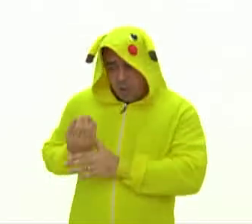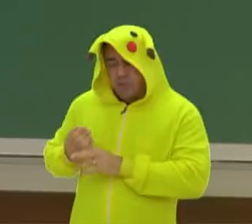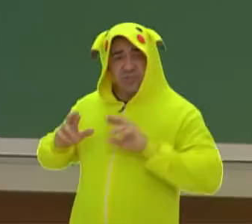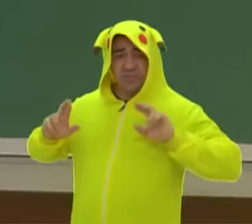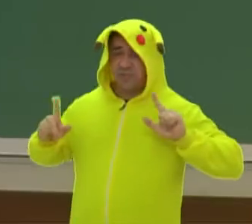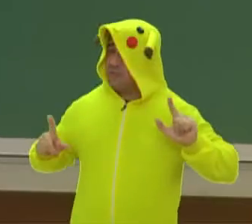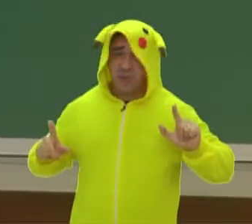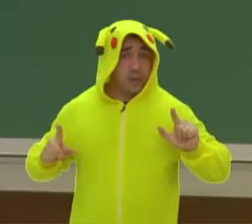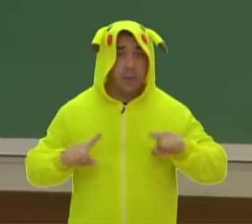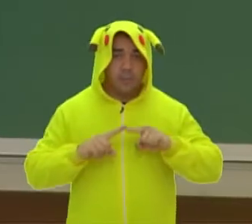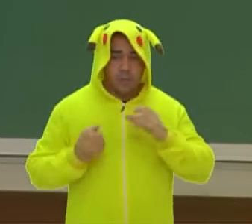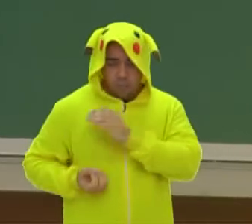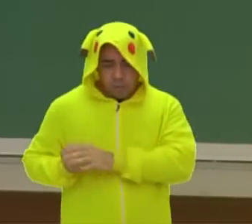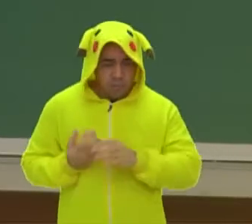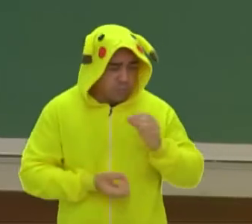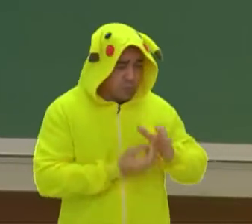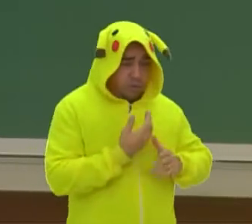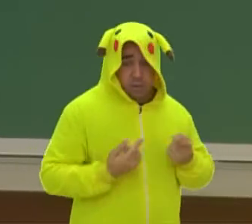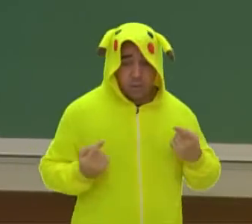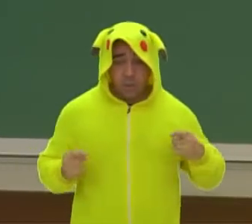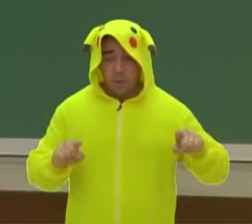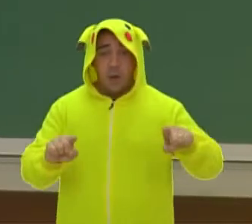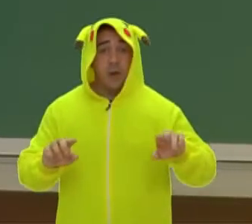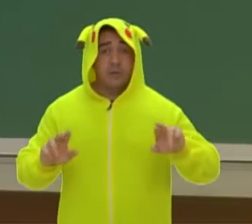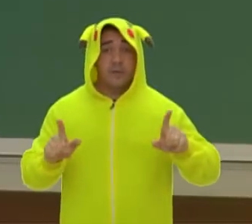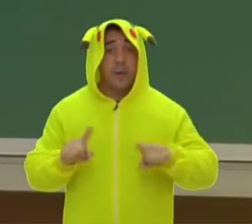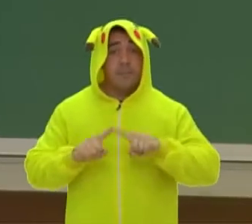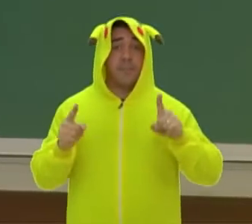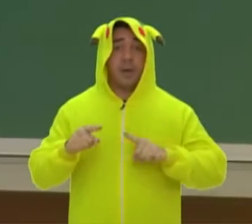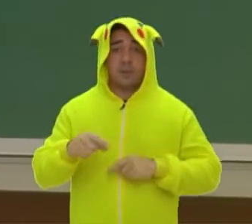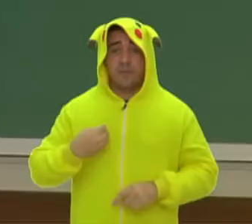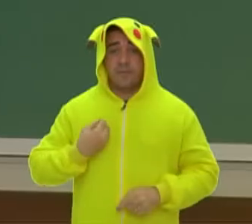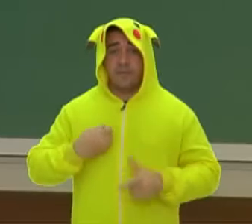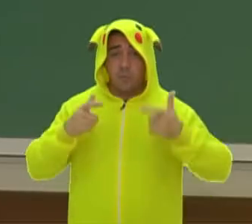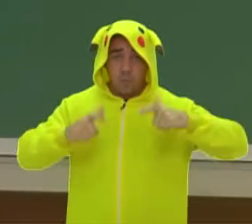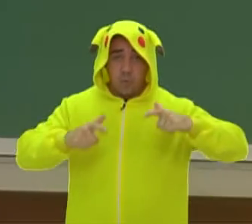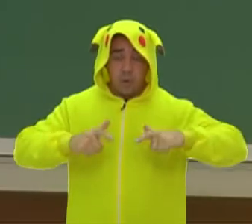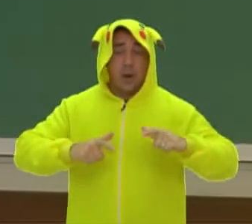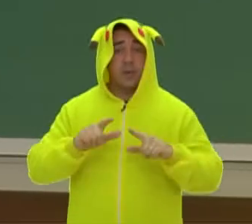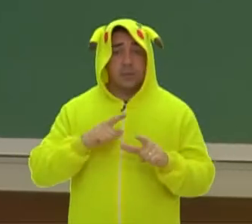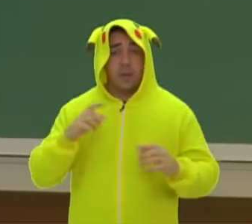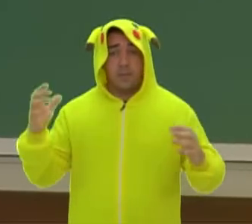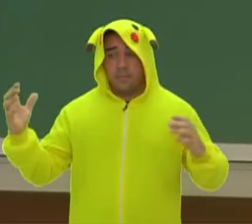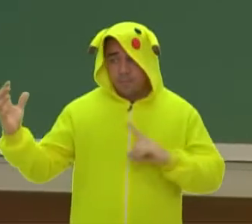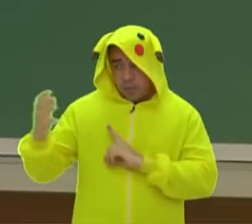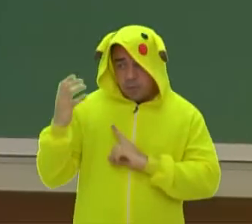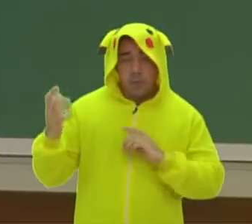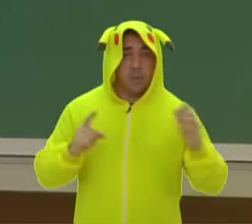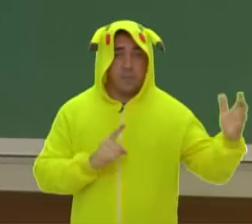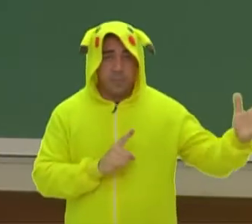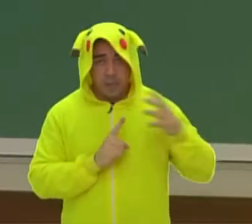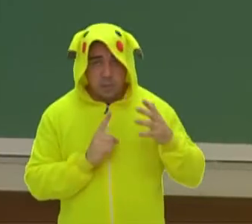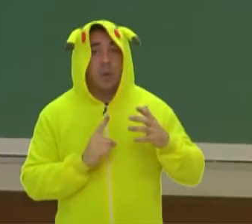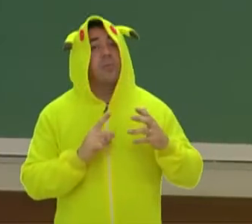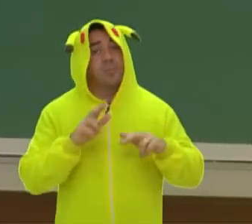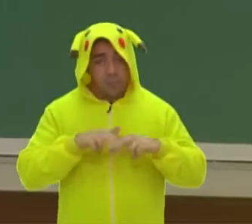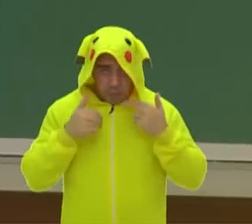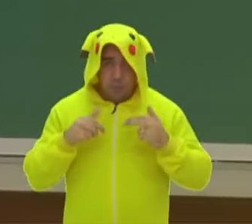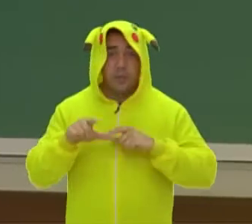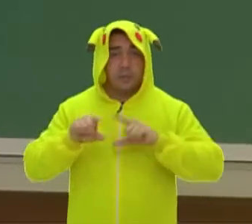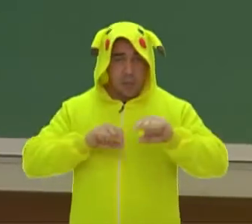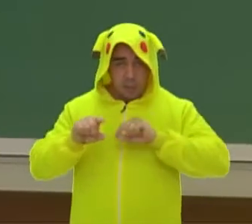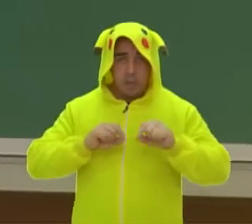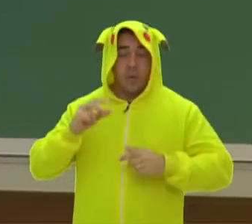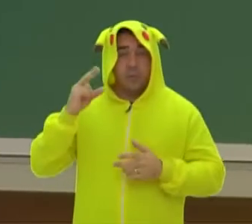viverem em ambientes semelhantes estão expostas, né, a pressões seletivas semelhantes também. Então essa seleção natural